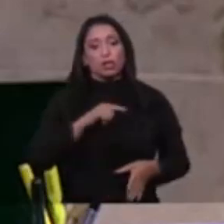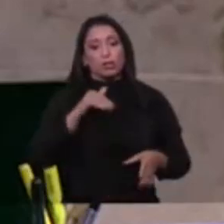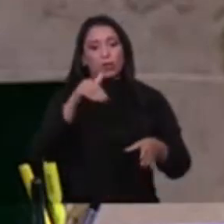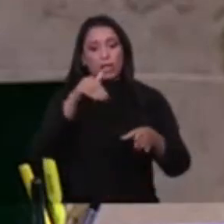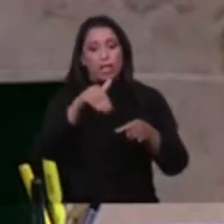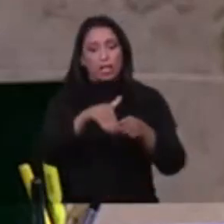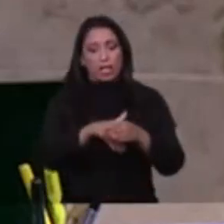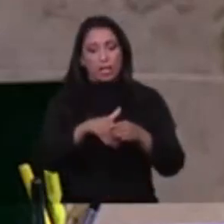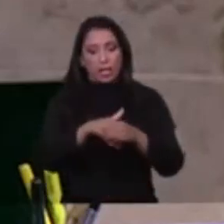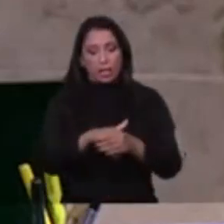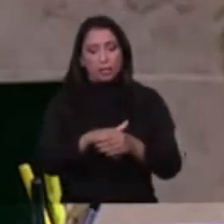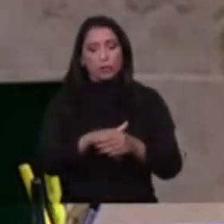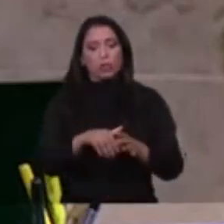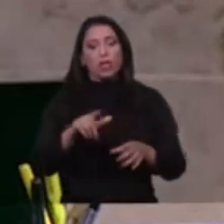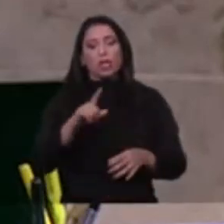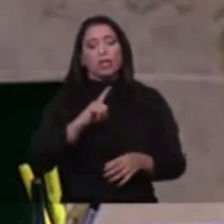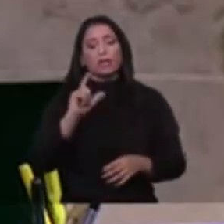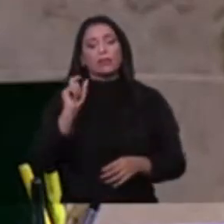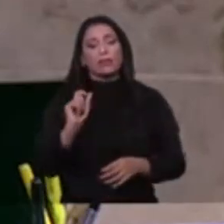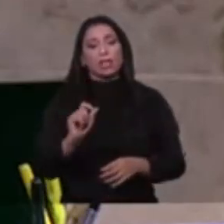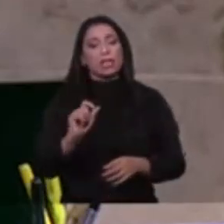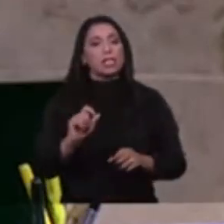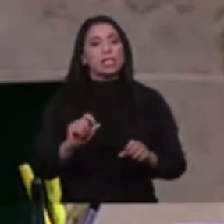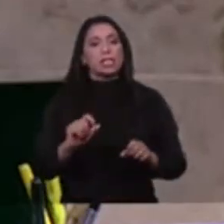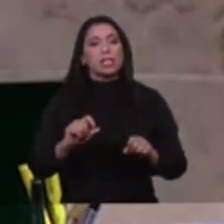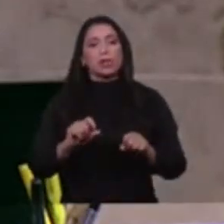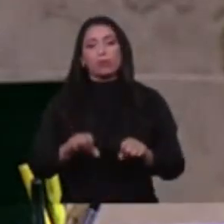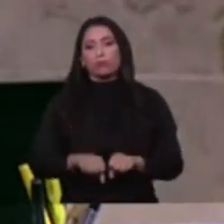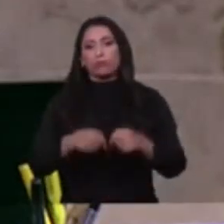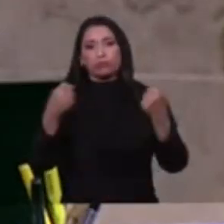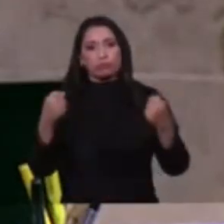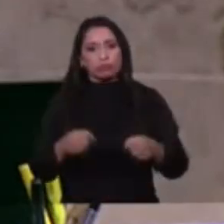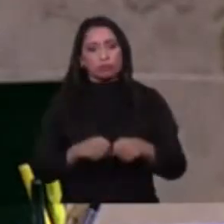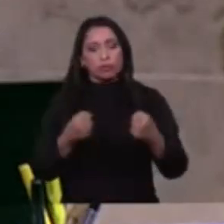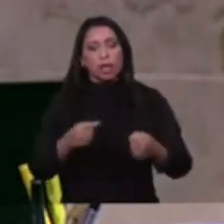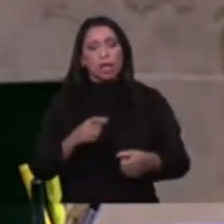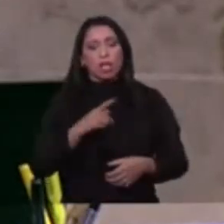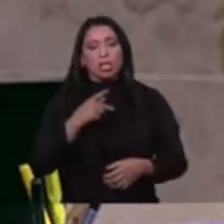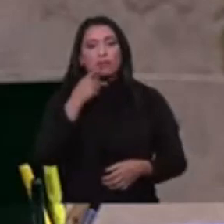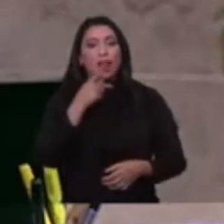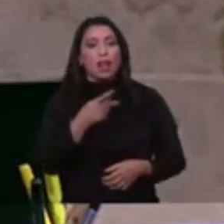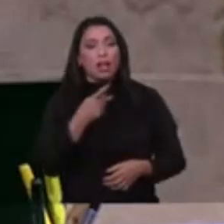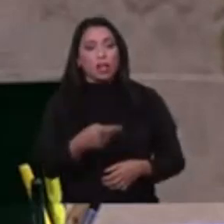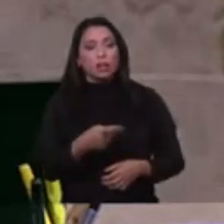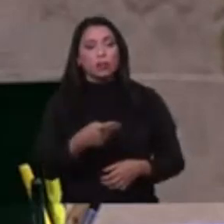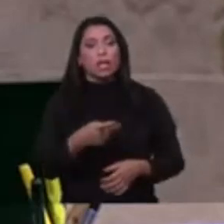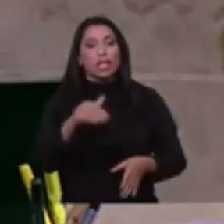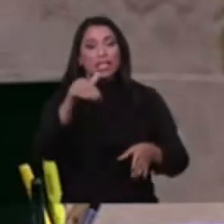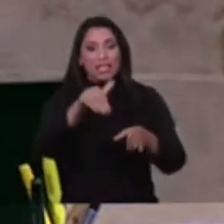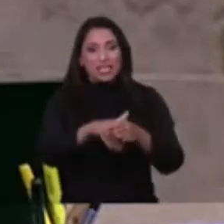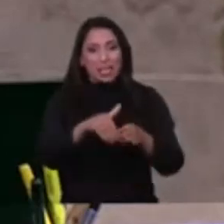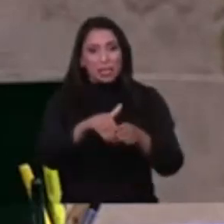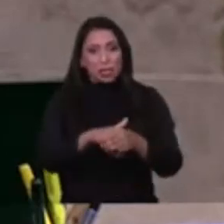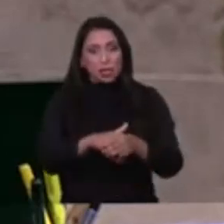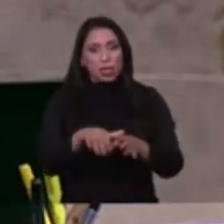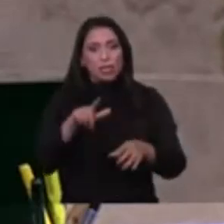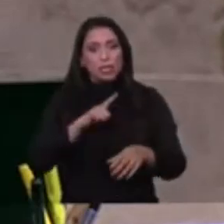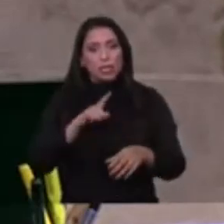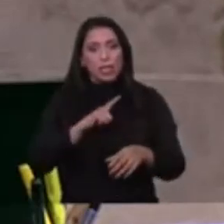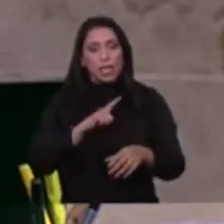do sufrágio universal a pretexto de ter ocorrido fraudes nas eleições.